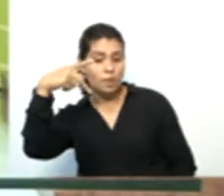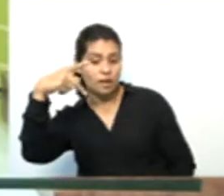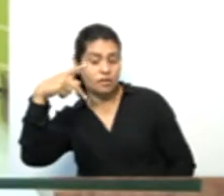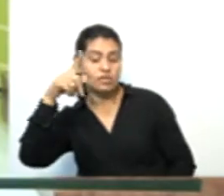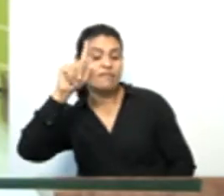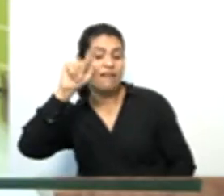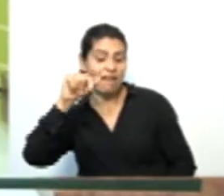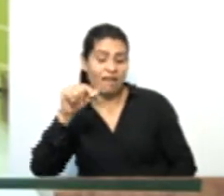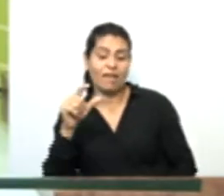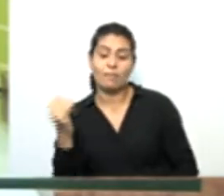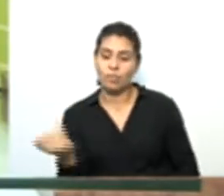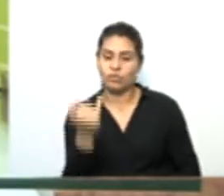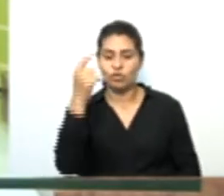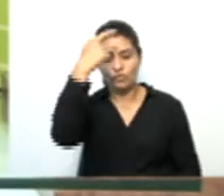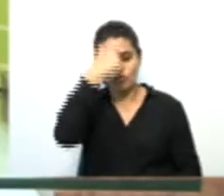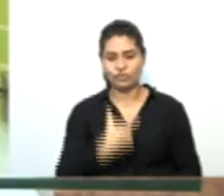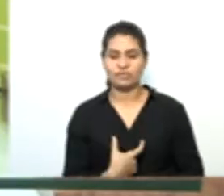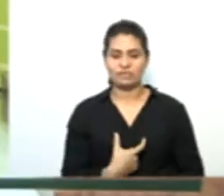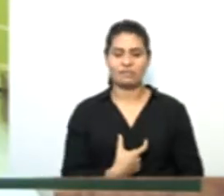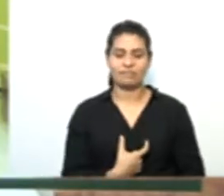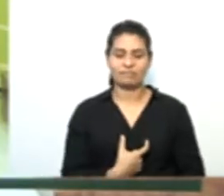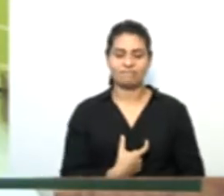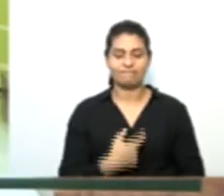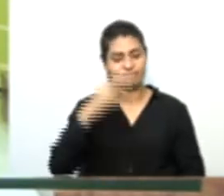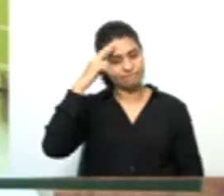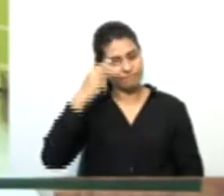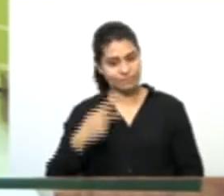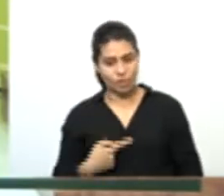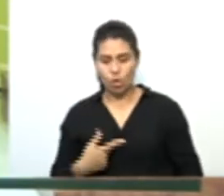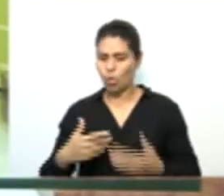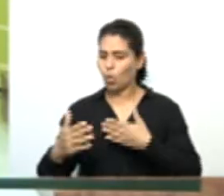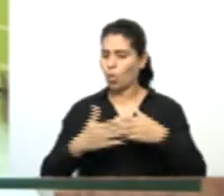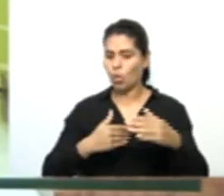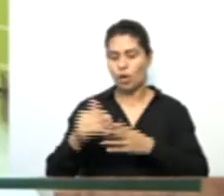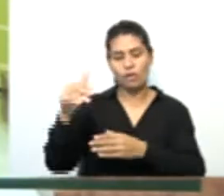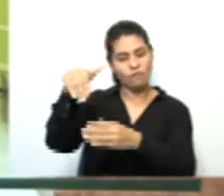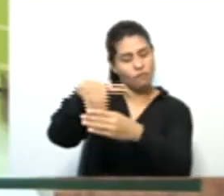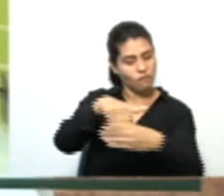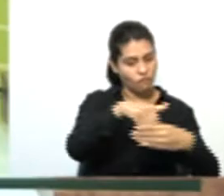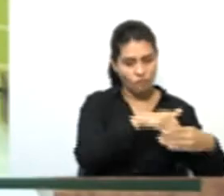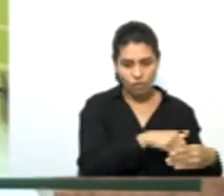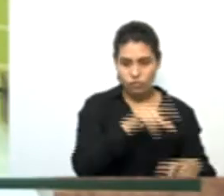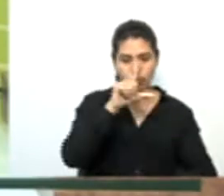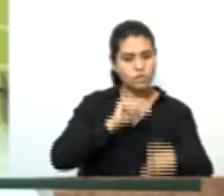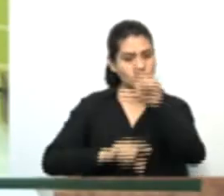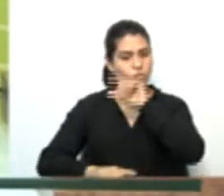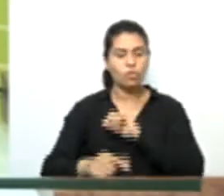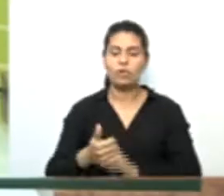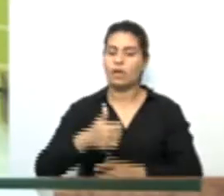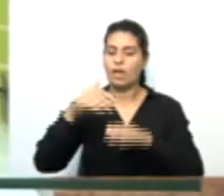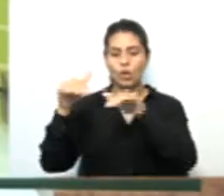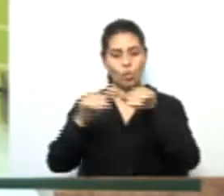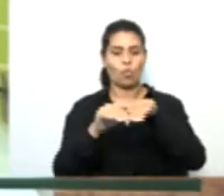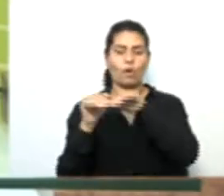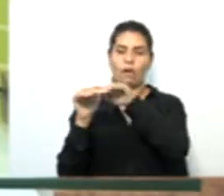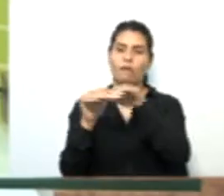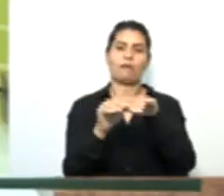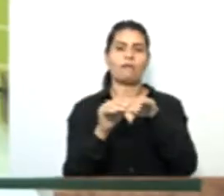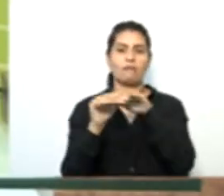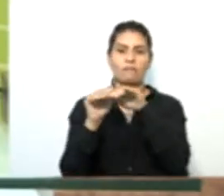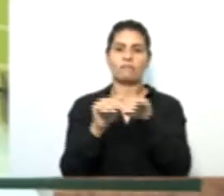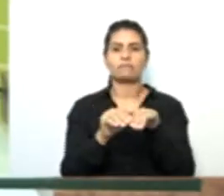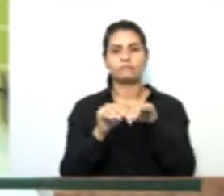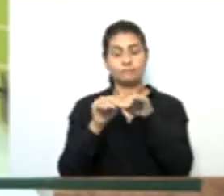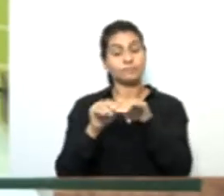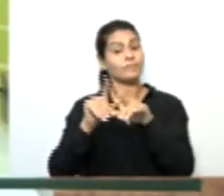é. Pois independente do seu capital investido, o seu voto, o seu poder de decisão vai ser o mesmo. Isso